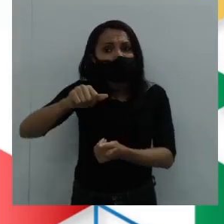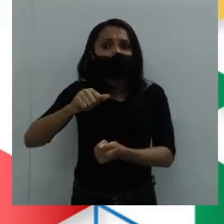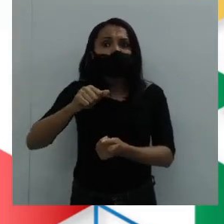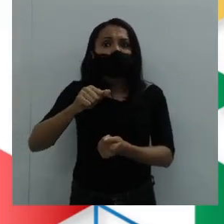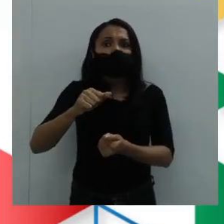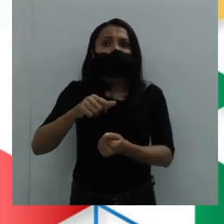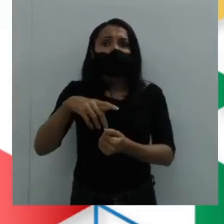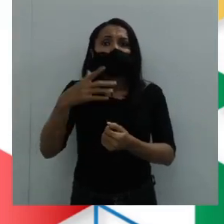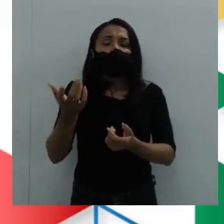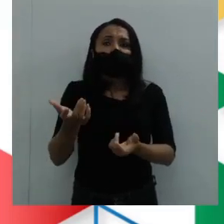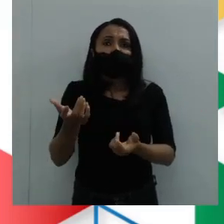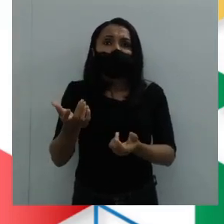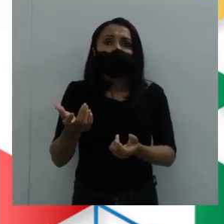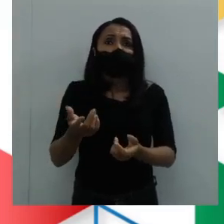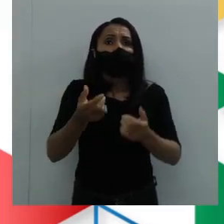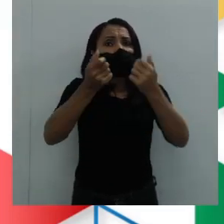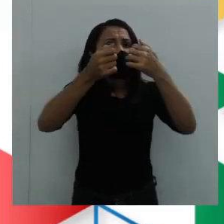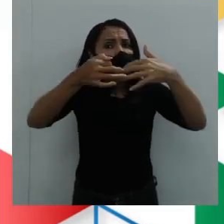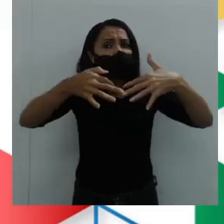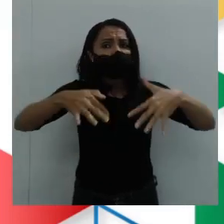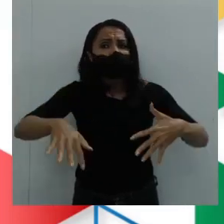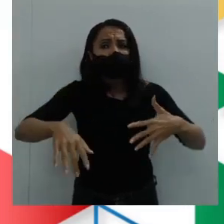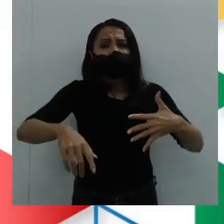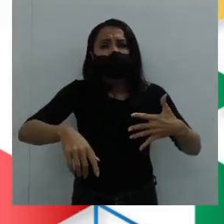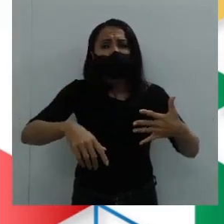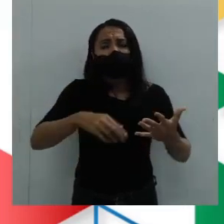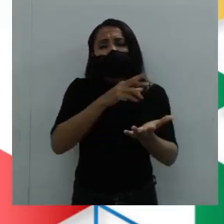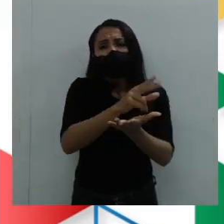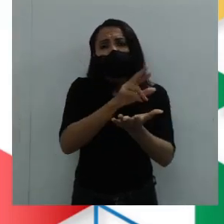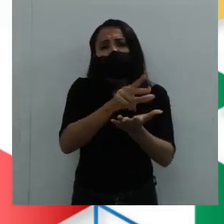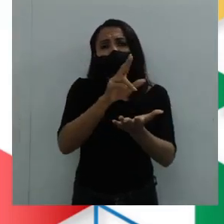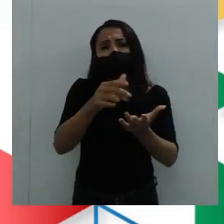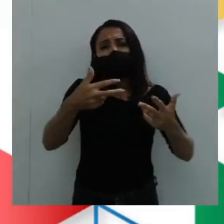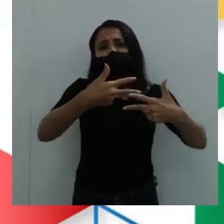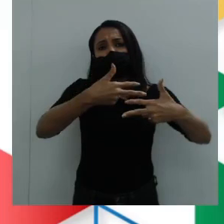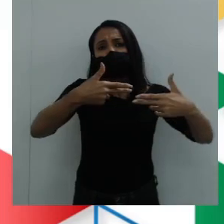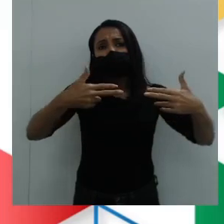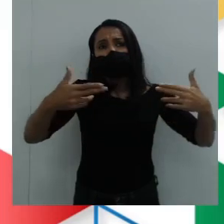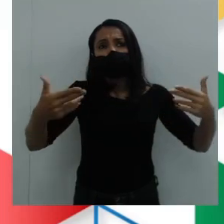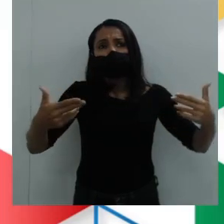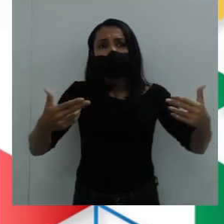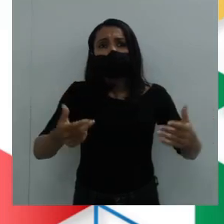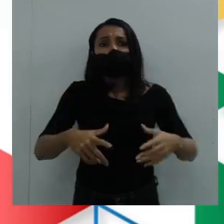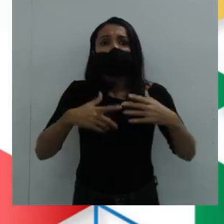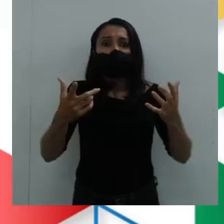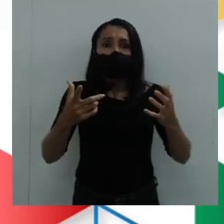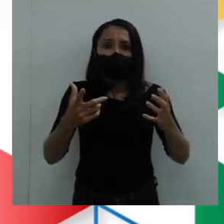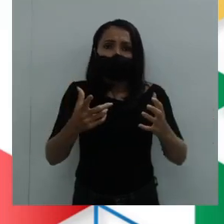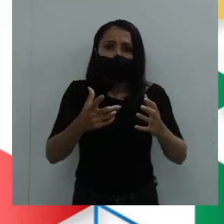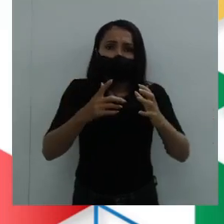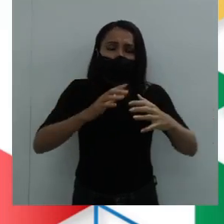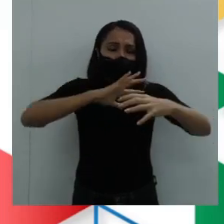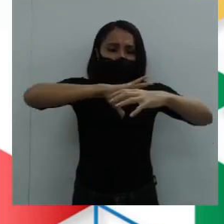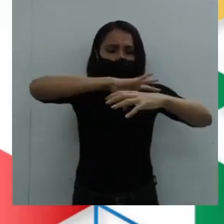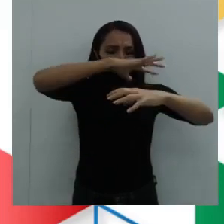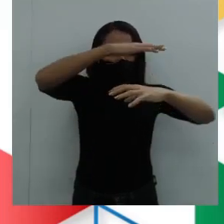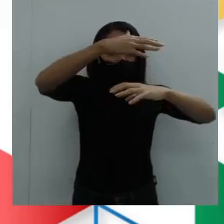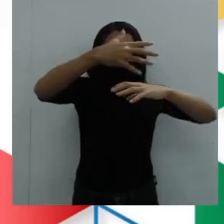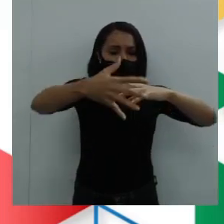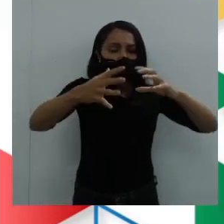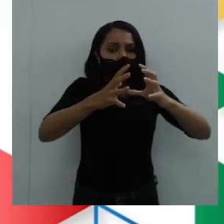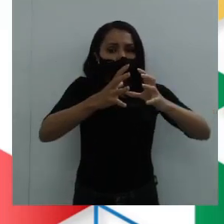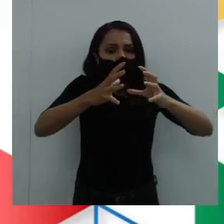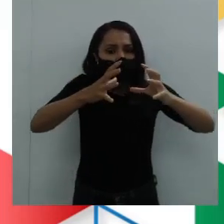aí provocar, entre outros fenômenos, né, o chamado efeito estufa, que pode provocar um